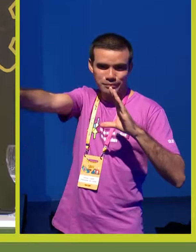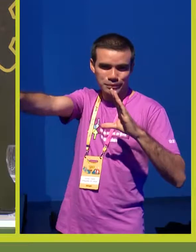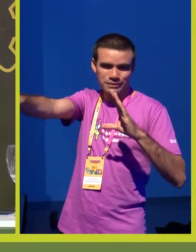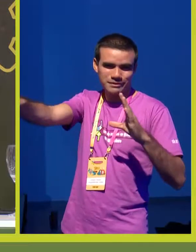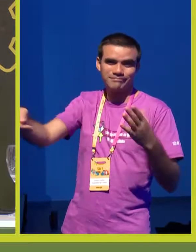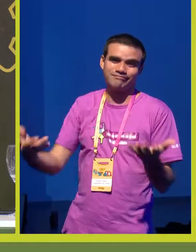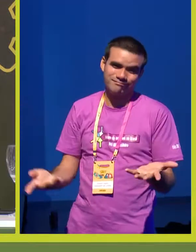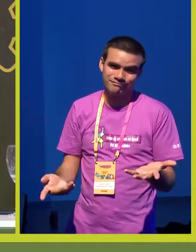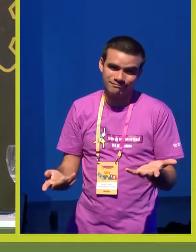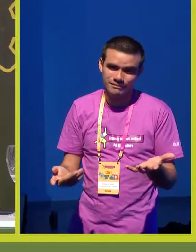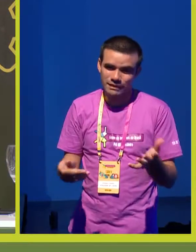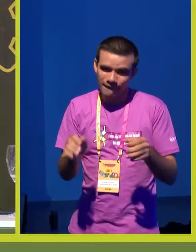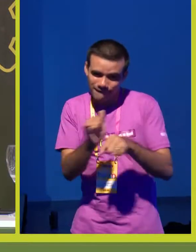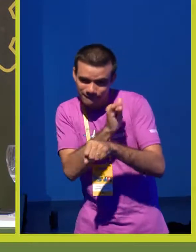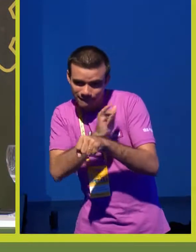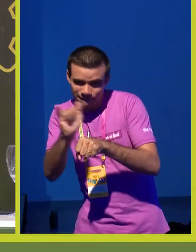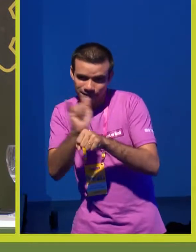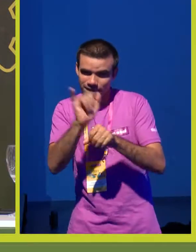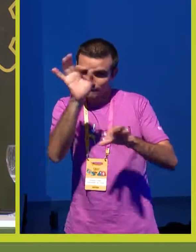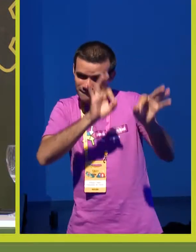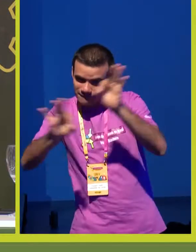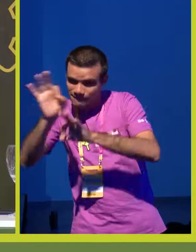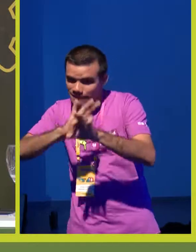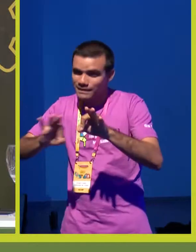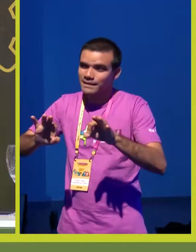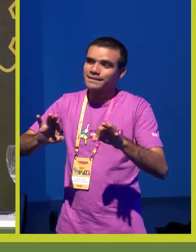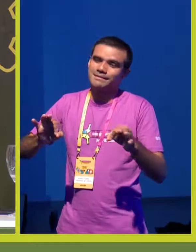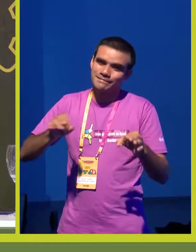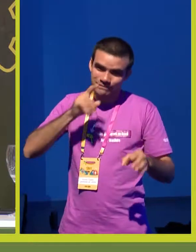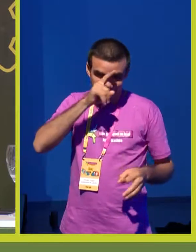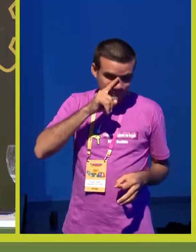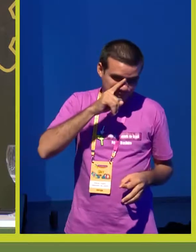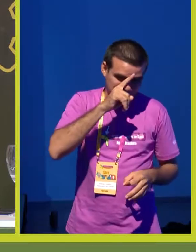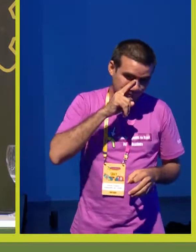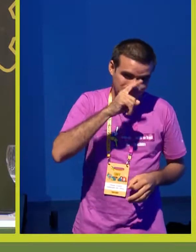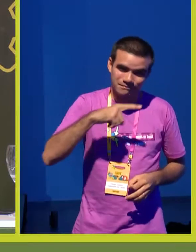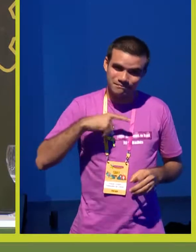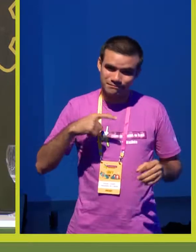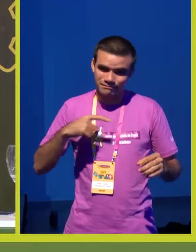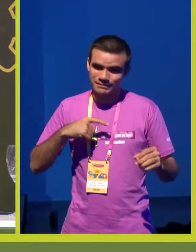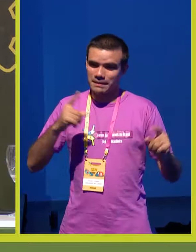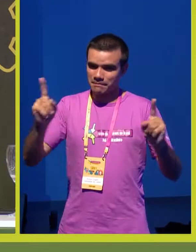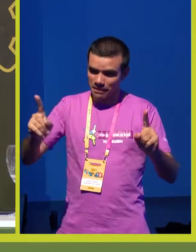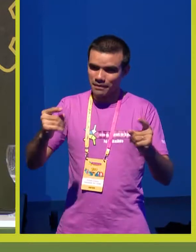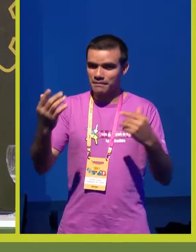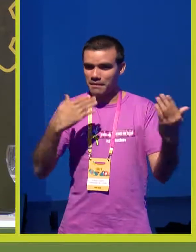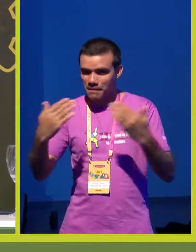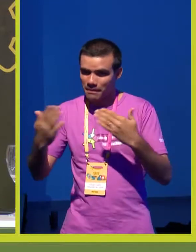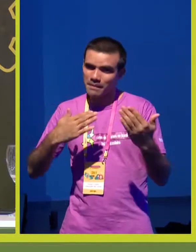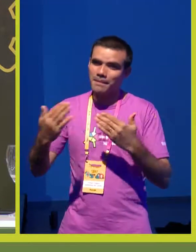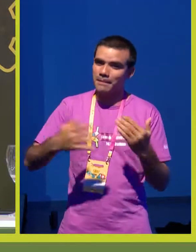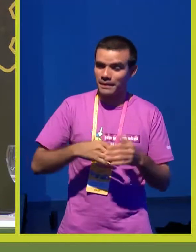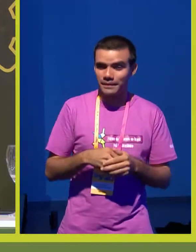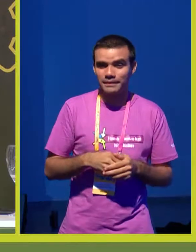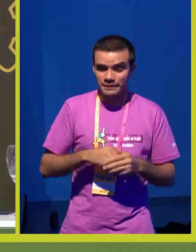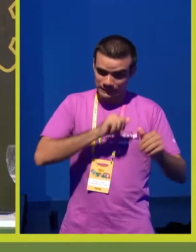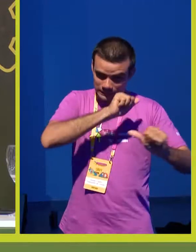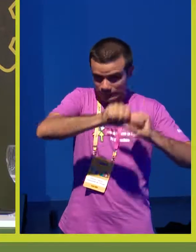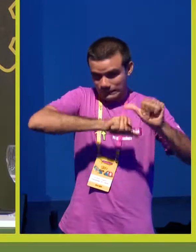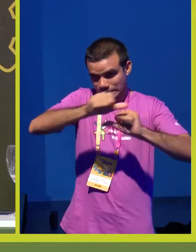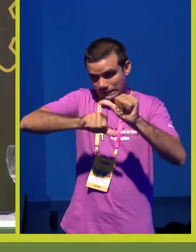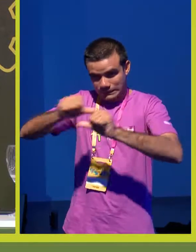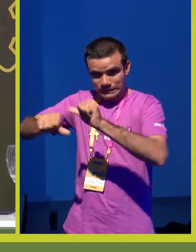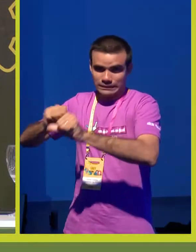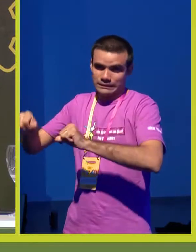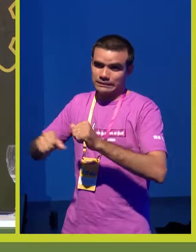Alterar esses esquemas já complexos de autenticação e verificação dos participantes na conversa para tornar essas comunicações